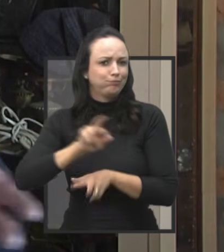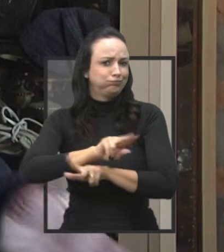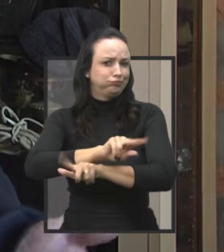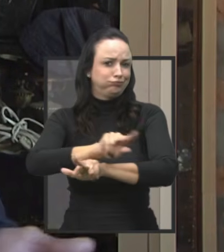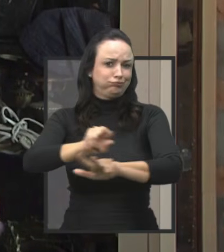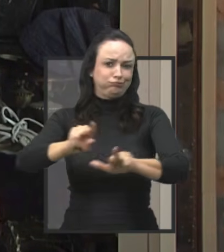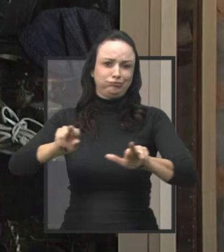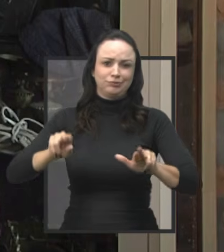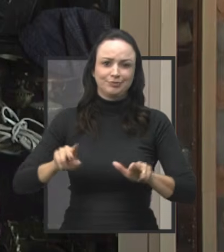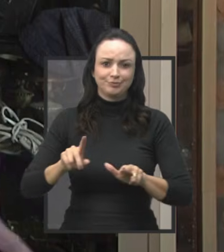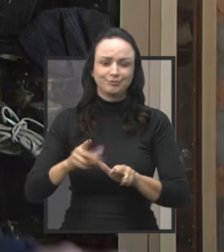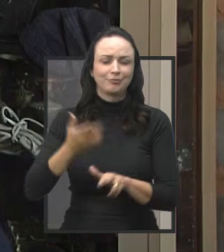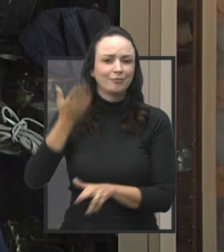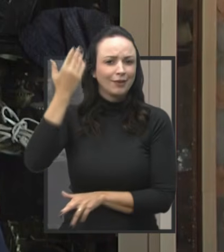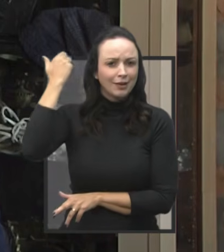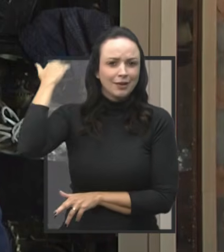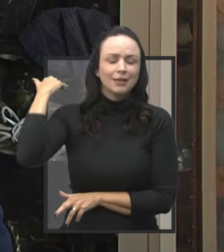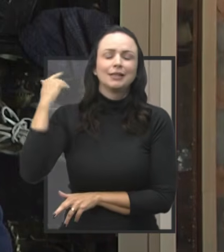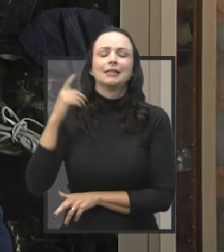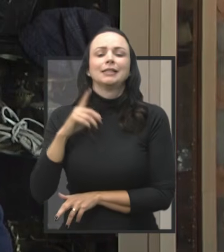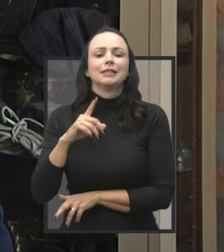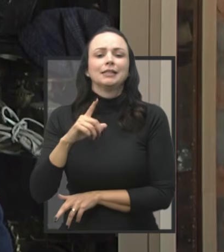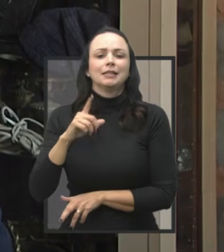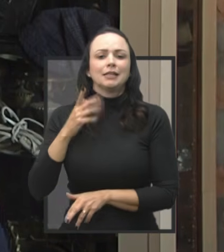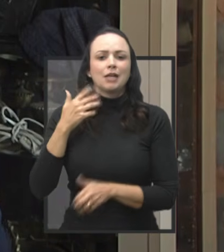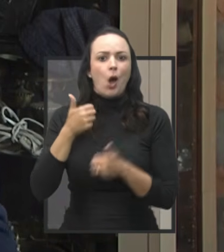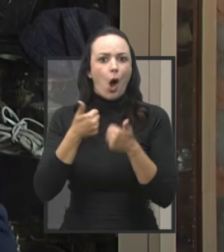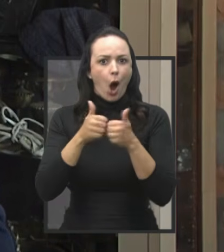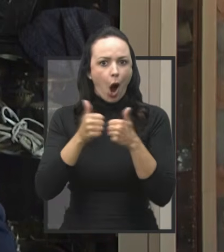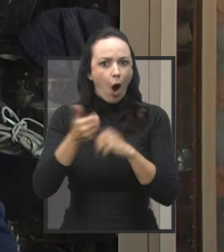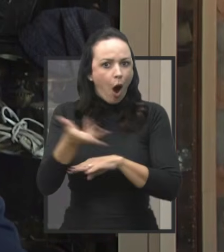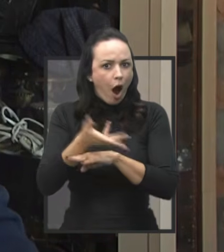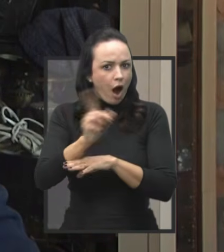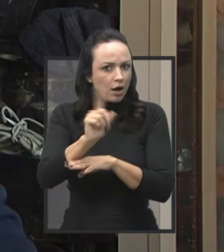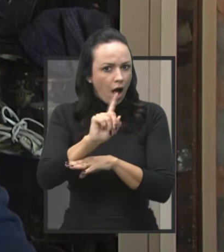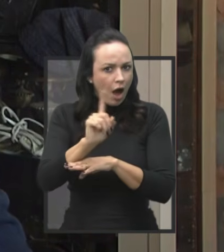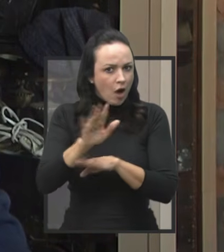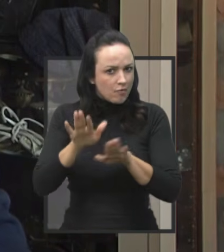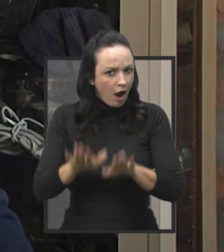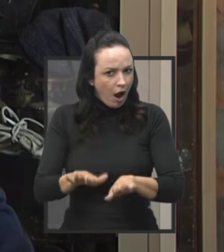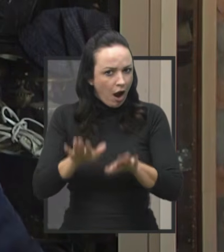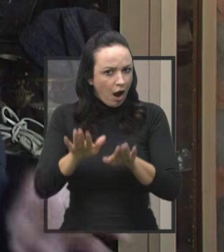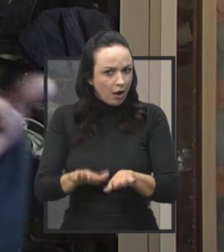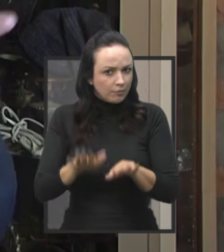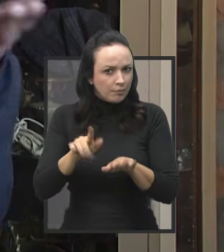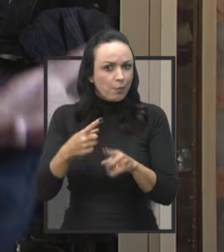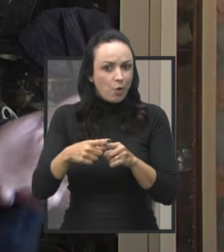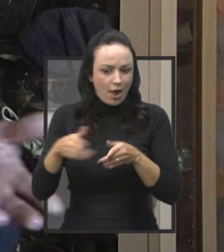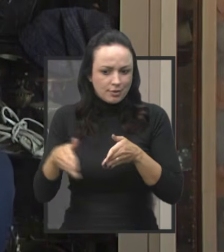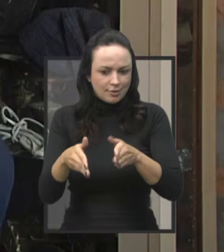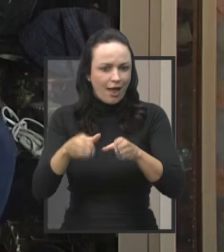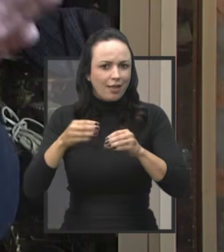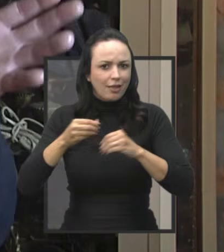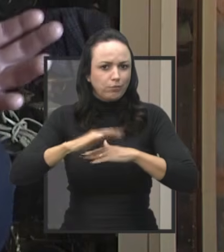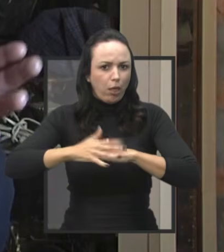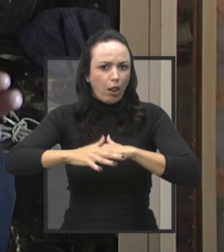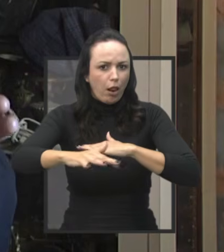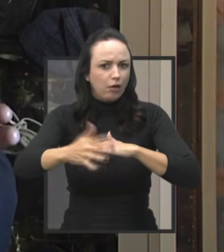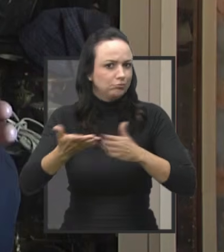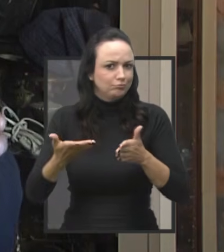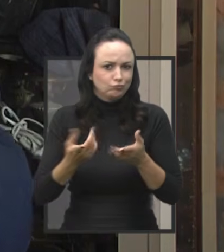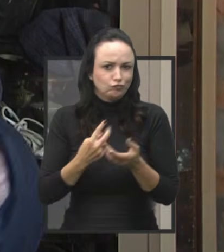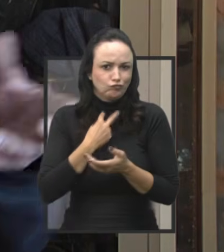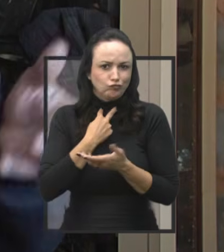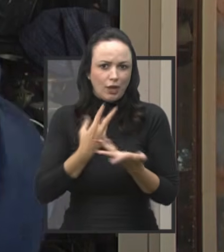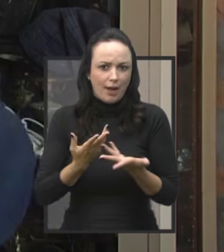então até aquele tempo, né? Não é que o ônibus corria, ele não corria, era estrada de terra, não tinha como